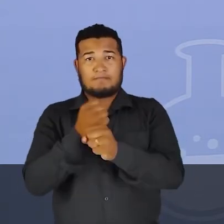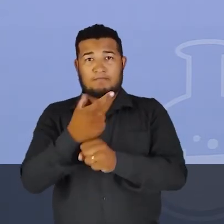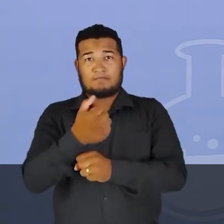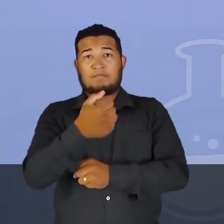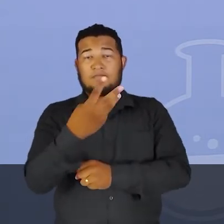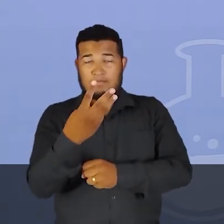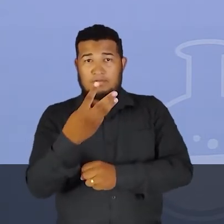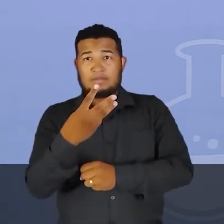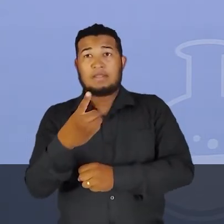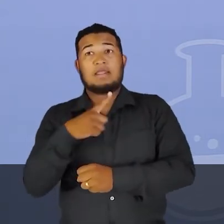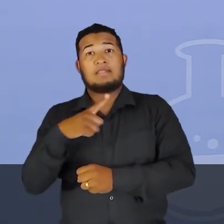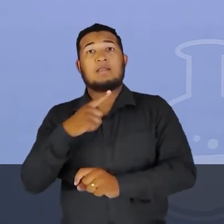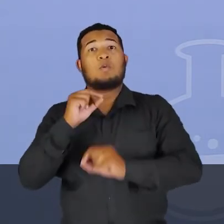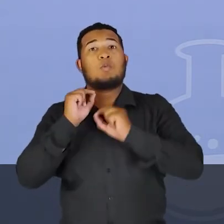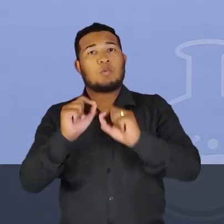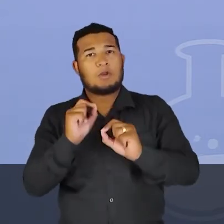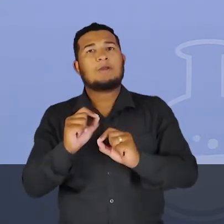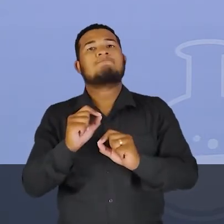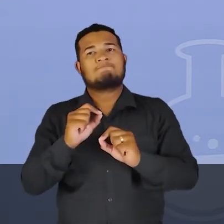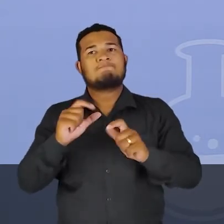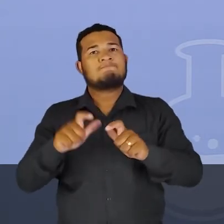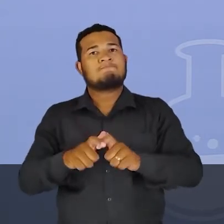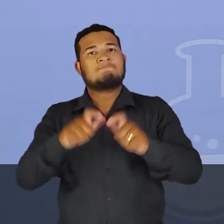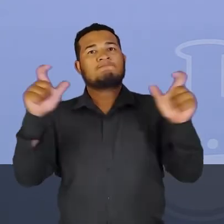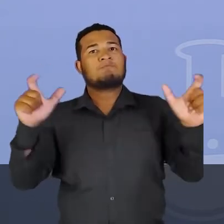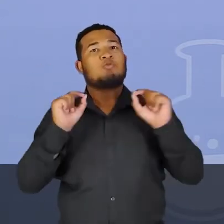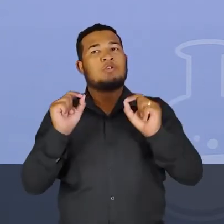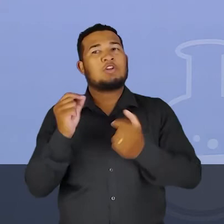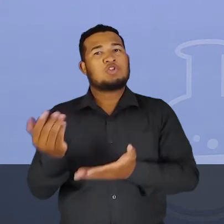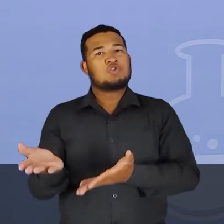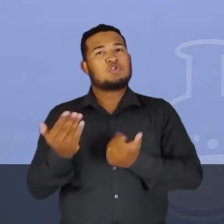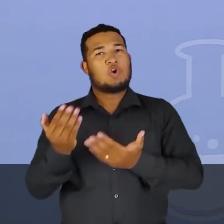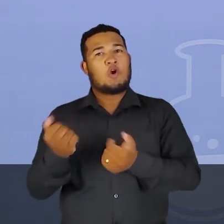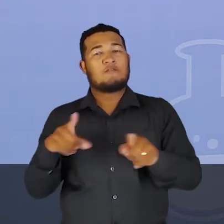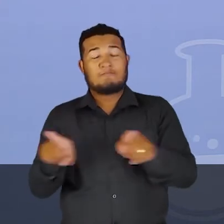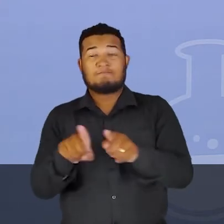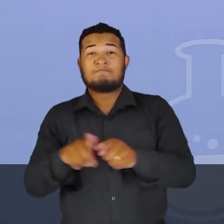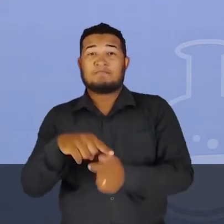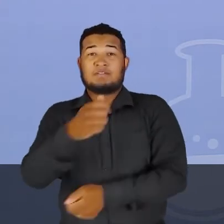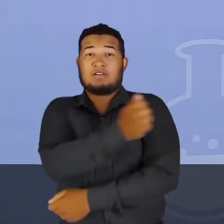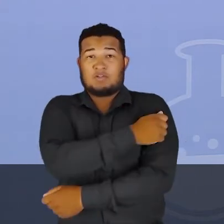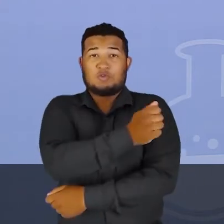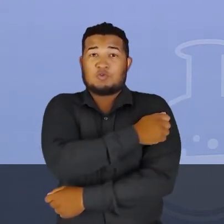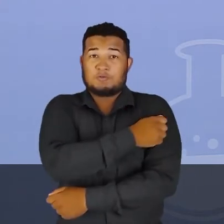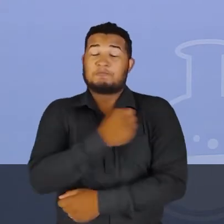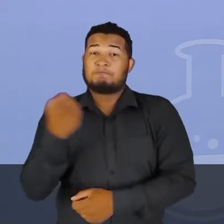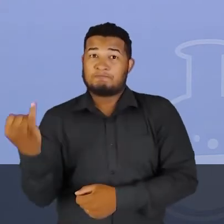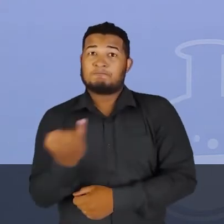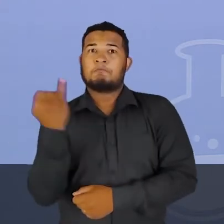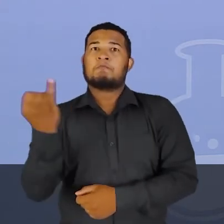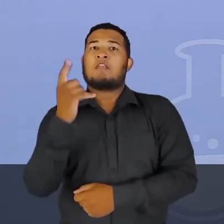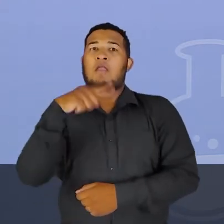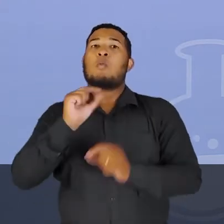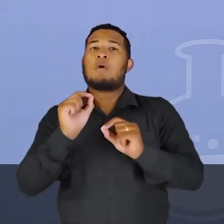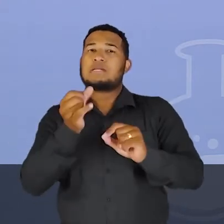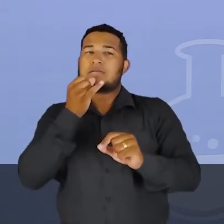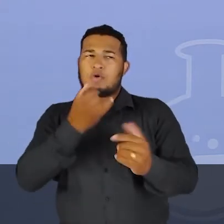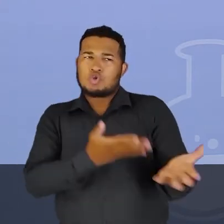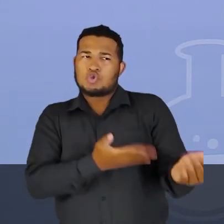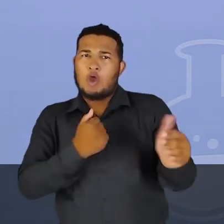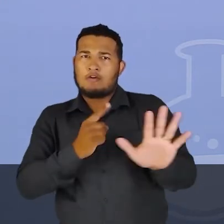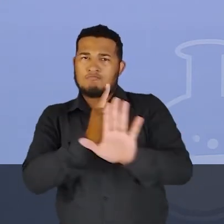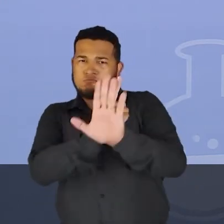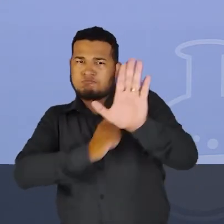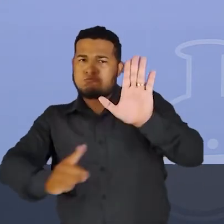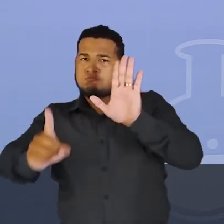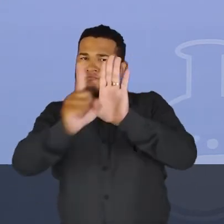2013 tiveram participação predominante do público jovem e de estudantes. Então é muito importante o protagonismo juvenil